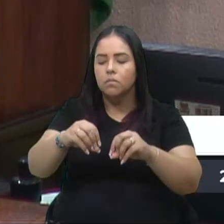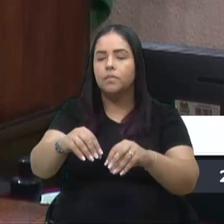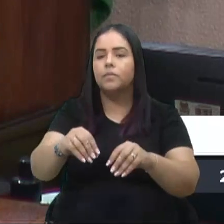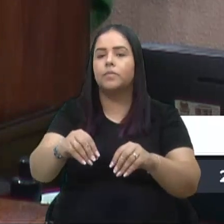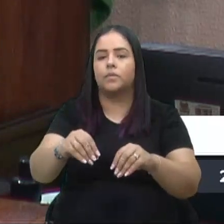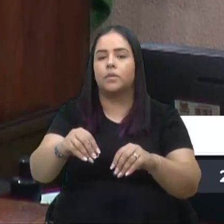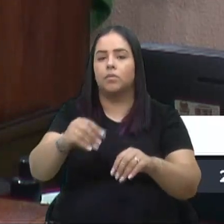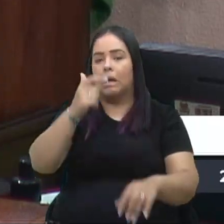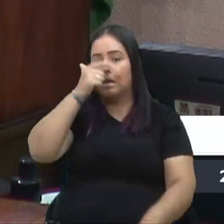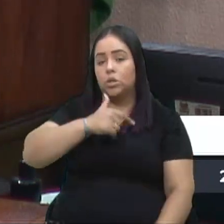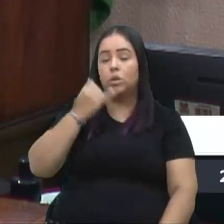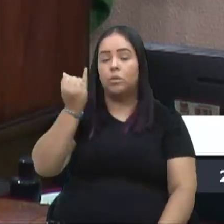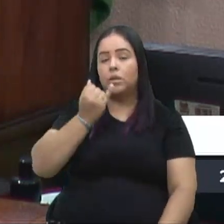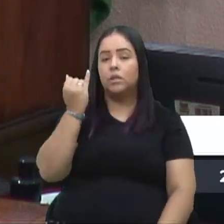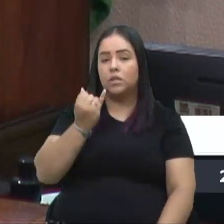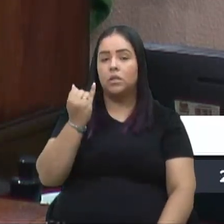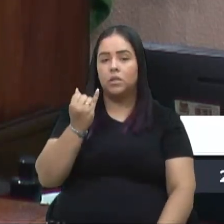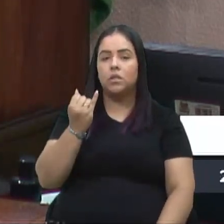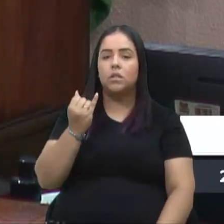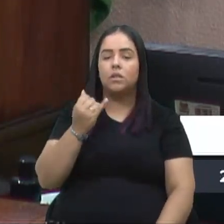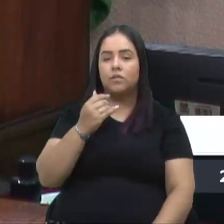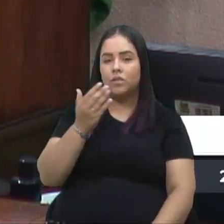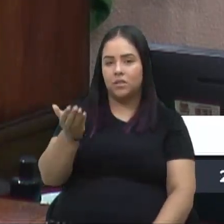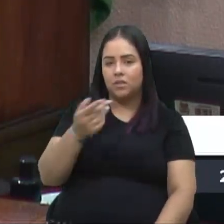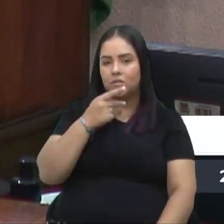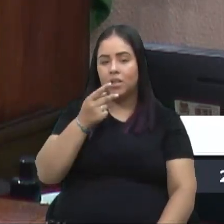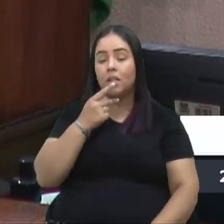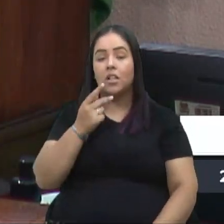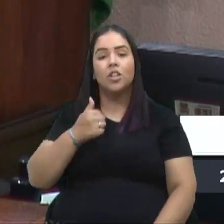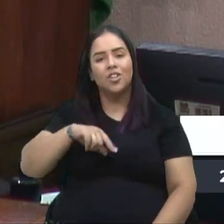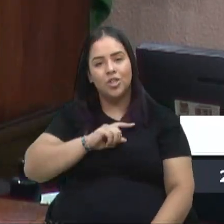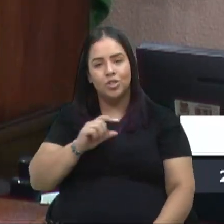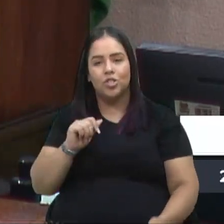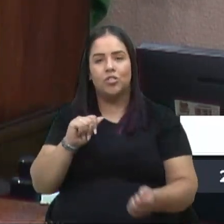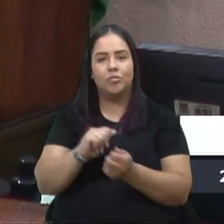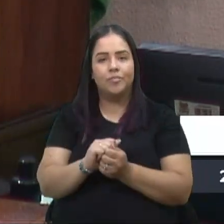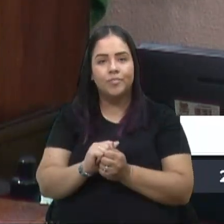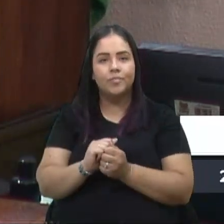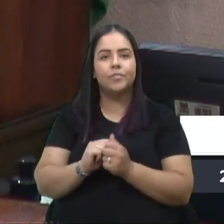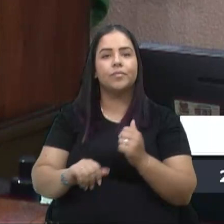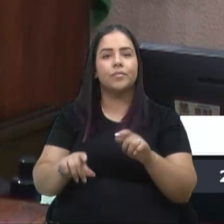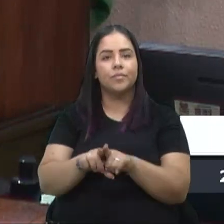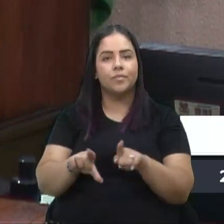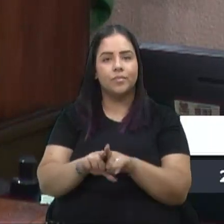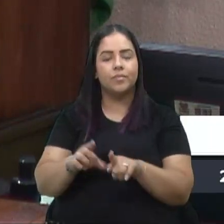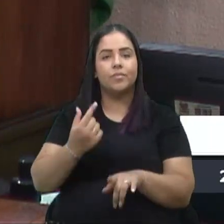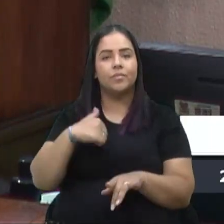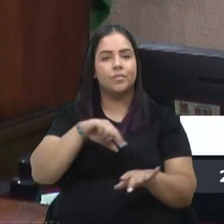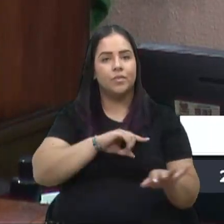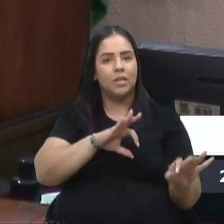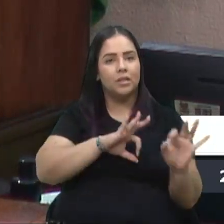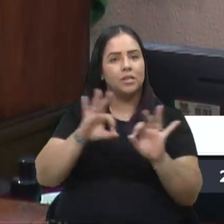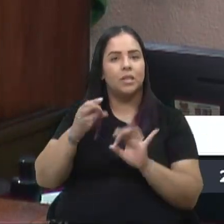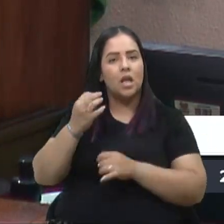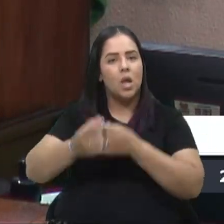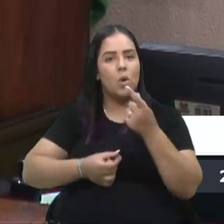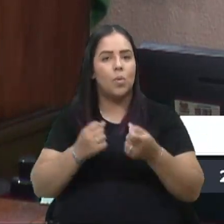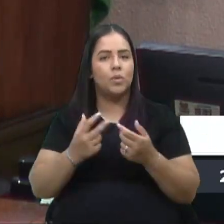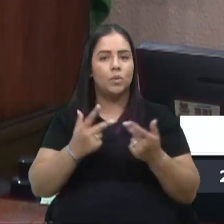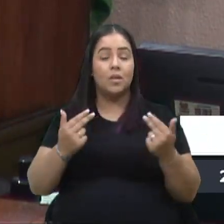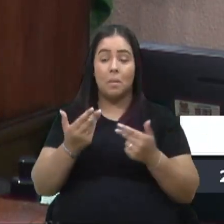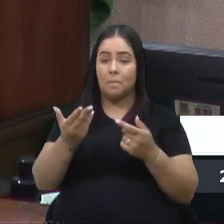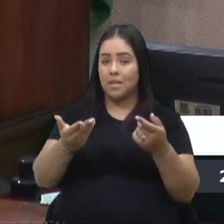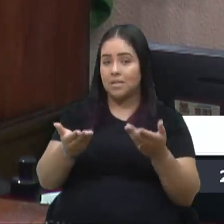necessárias Então eu acho que é muito importante isso que o senhor traz conta conosco também para isso a gente tem acompanhado alguma situações mas essa